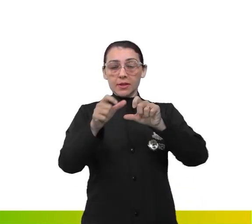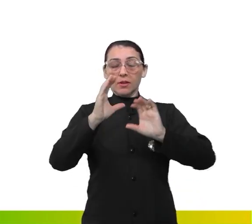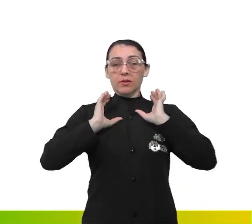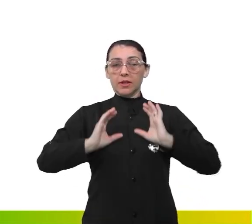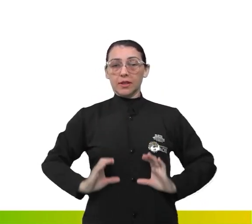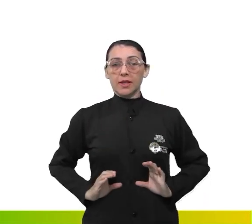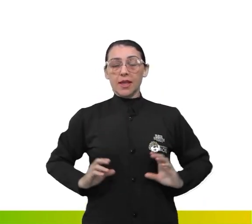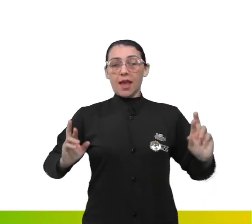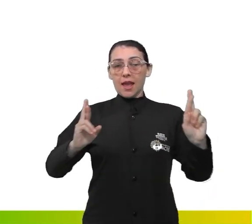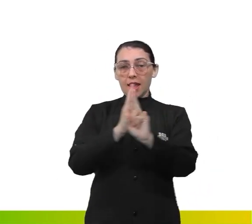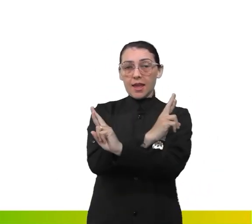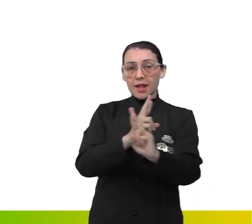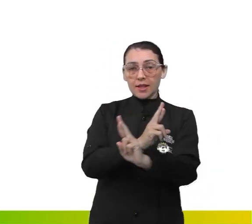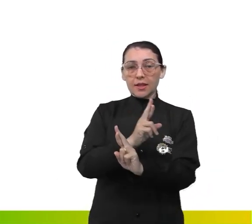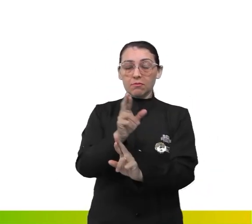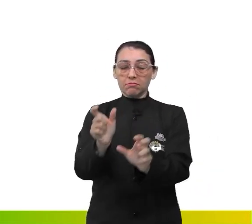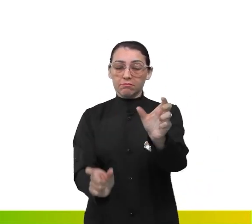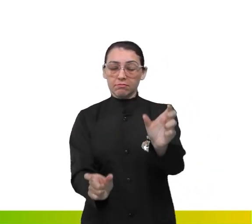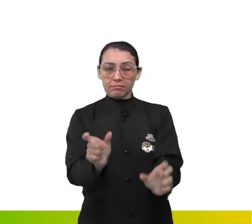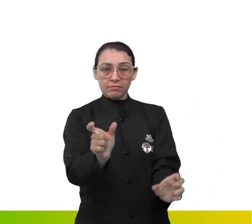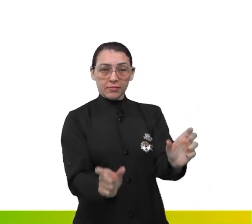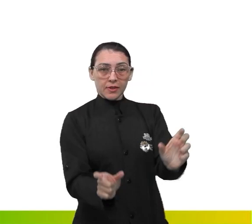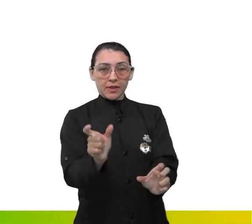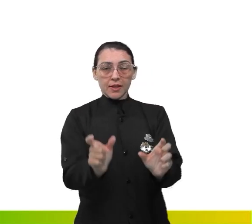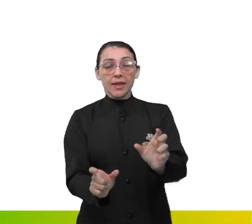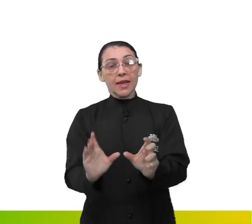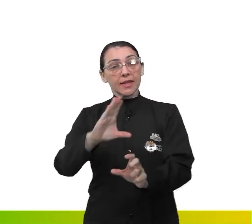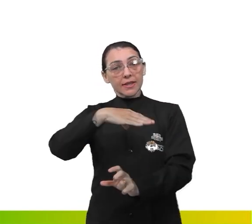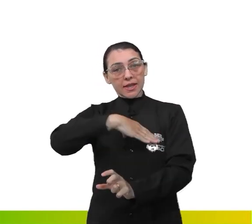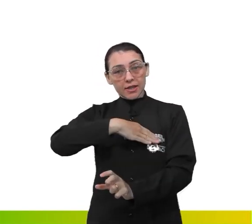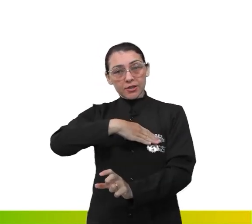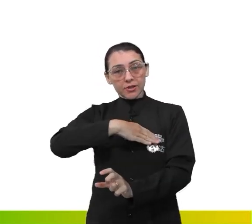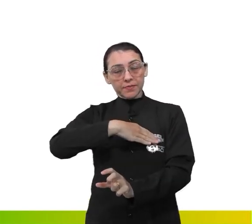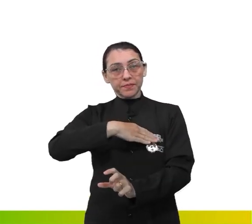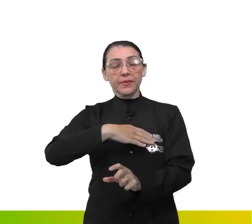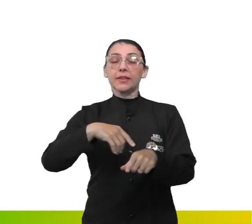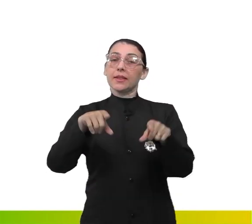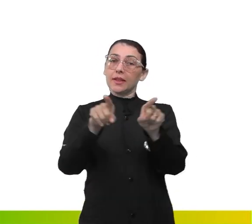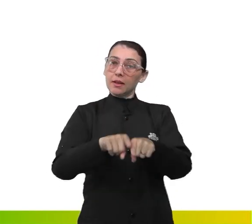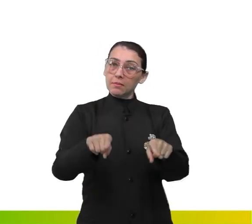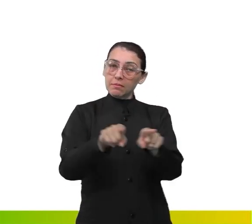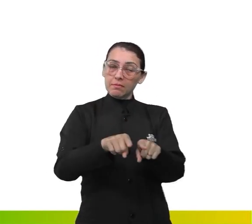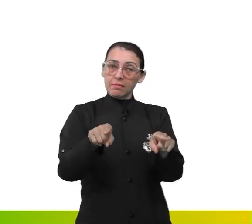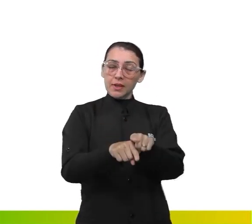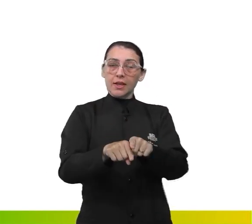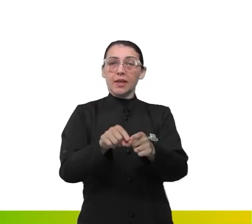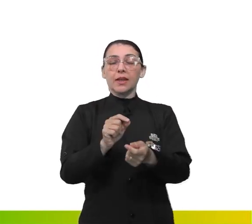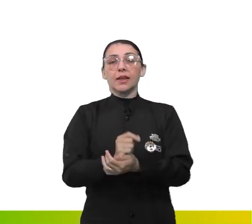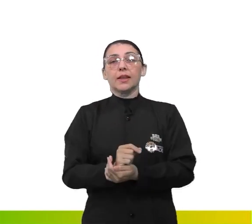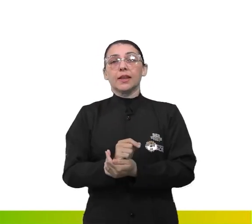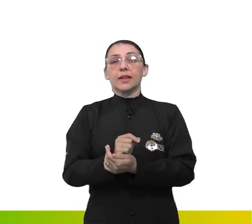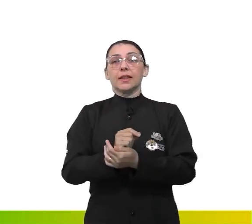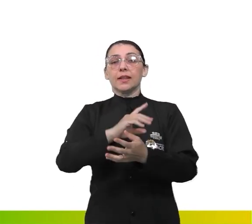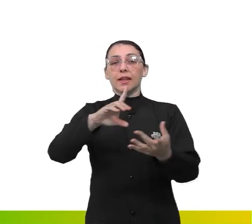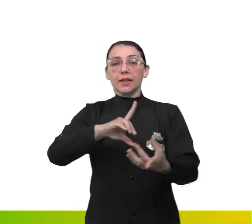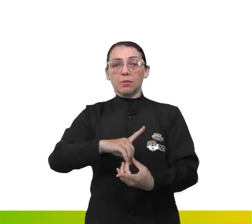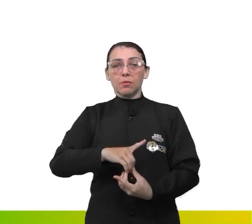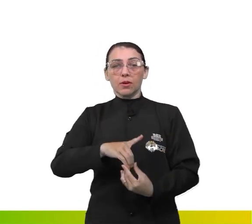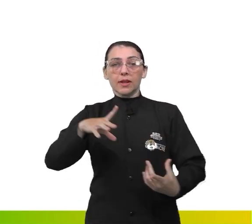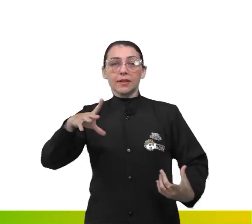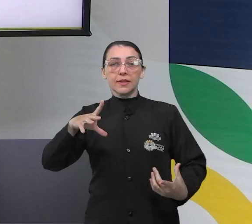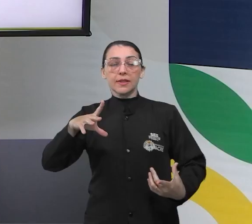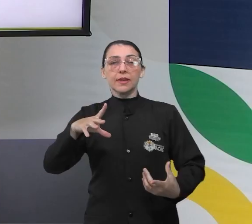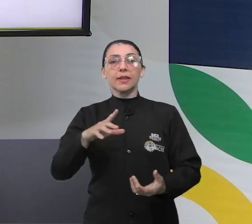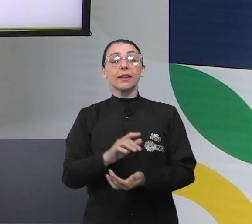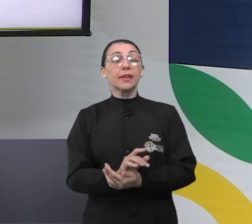relação entre o indivíduo e a polis, como também a questão da democracia.